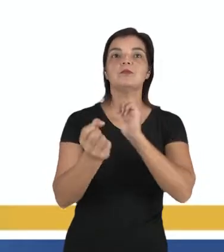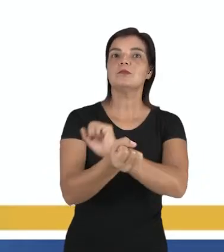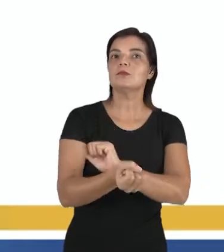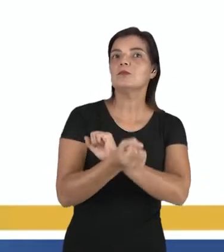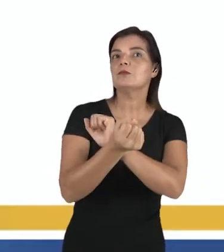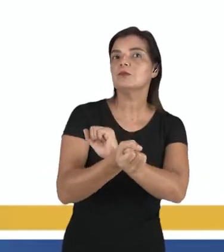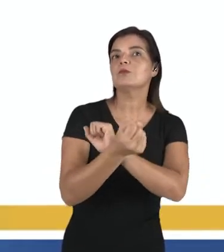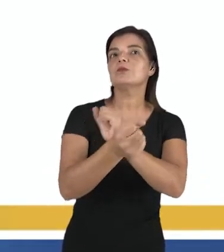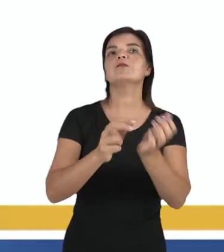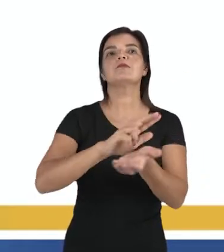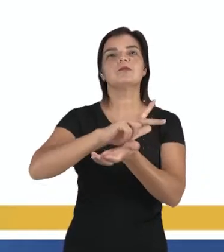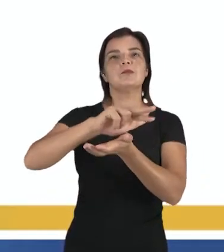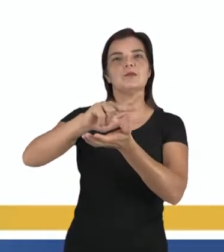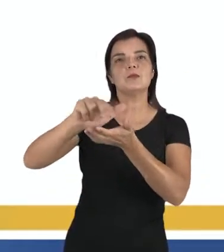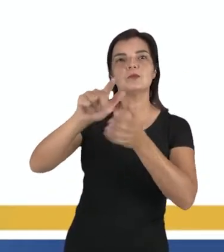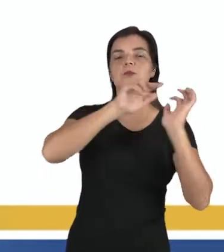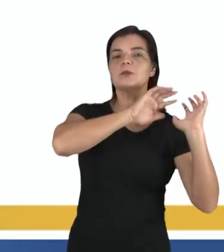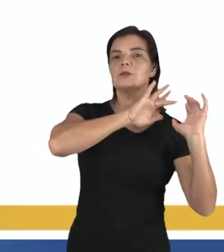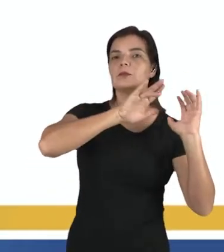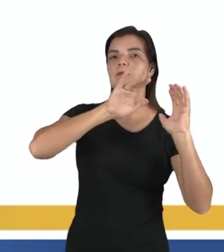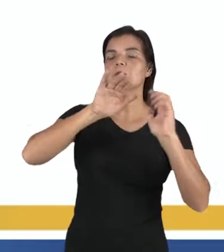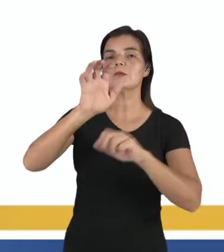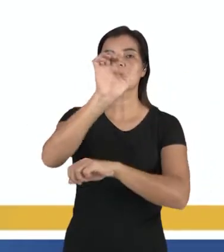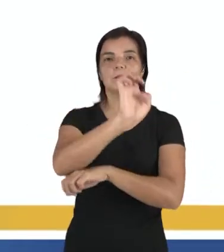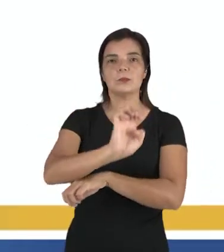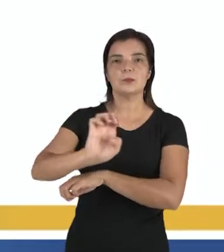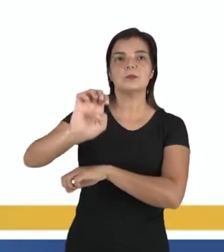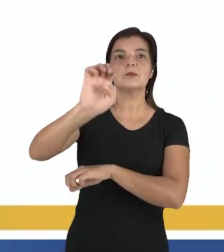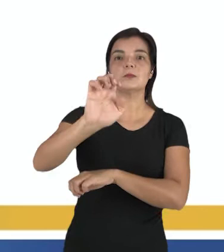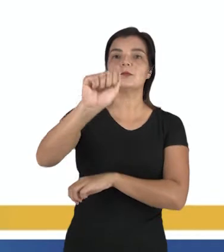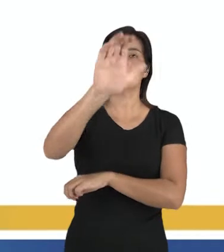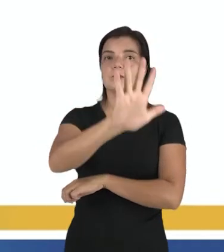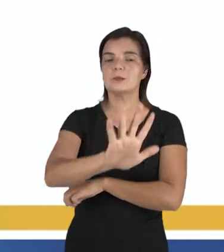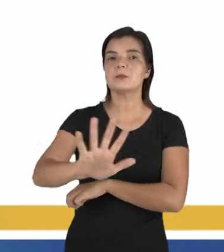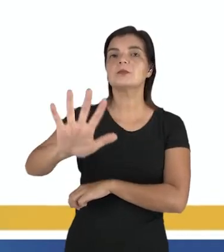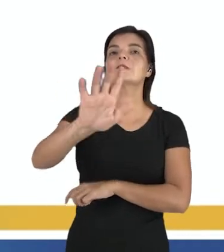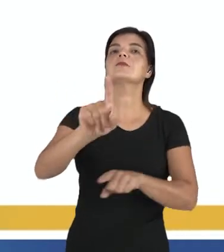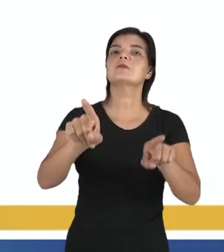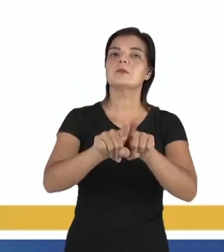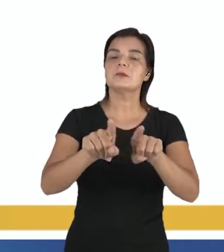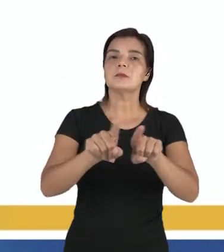pequi, sopa paraguaia, arroz carreteiro, arroz boliviano e etc.